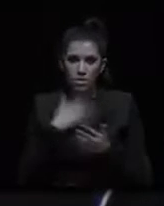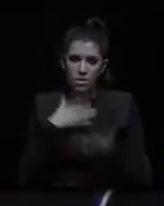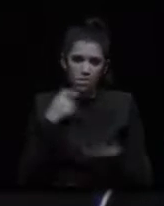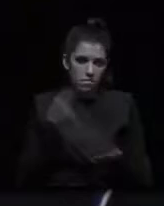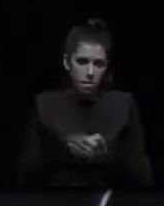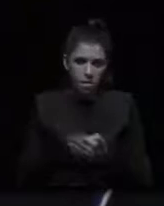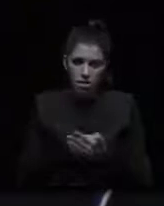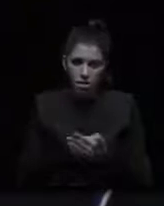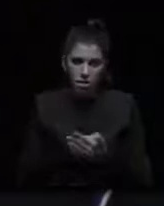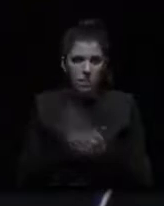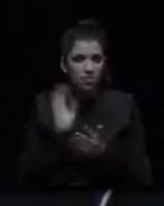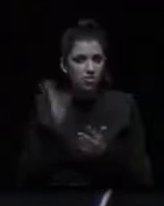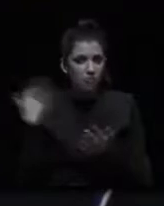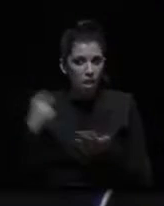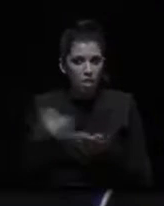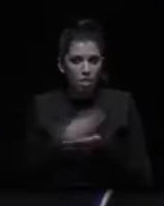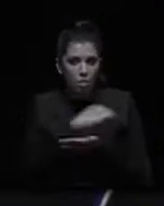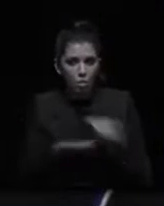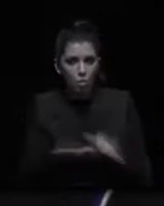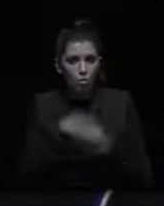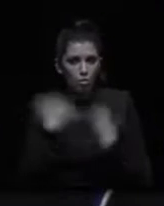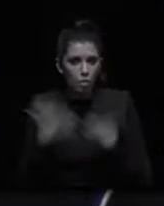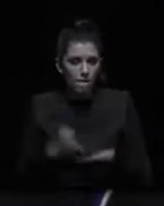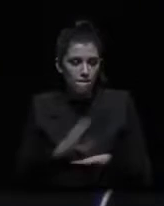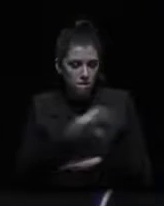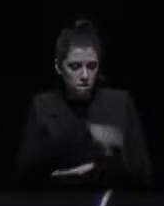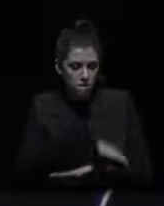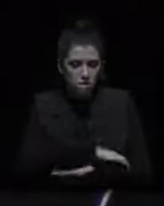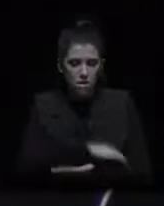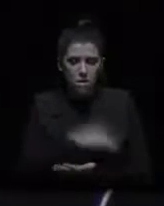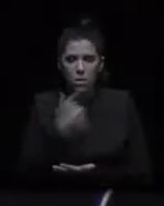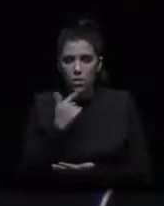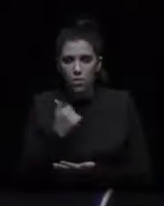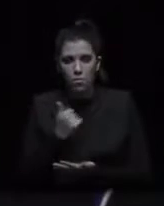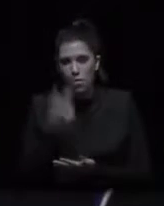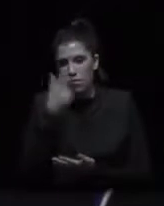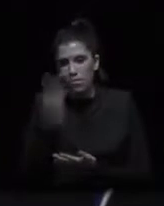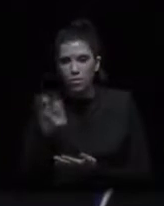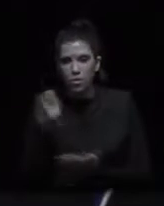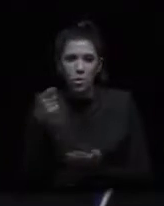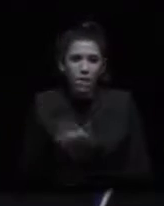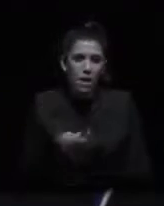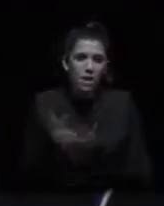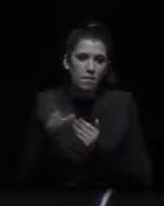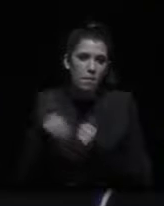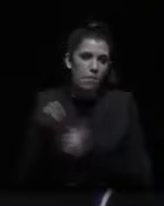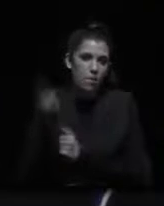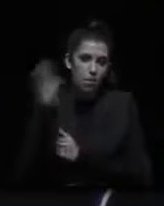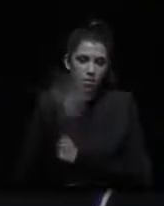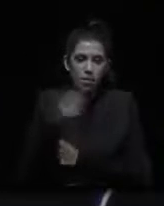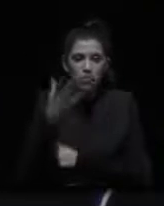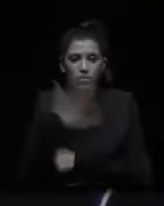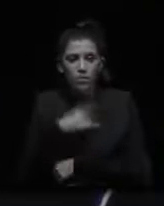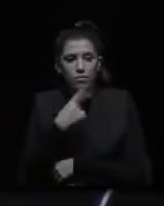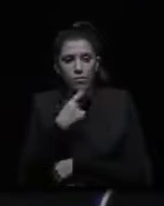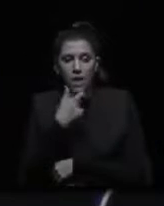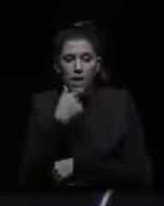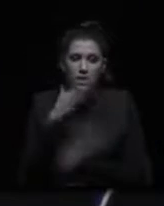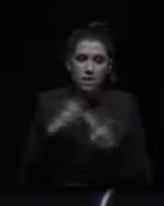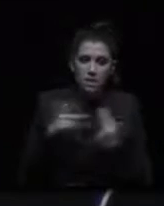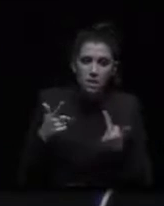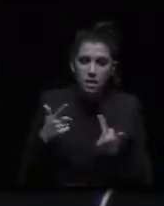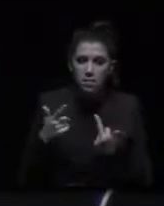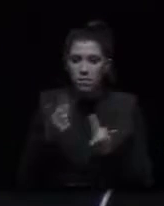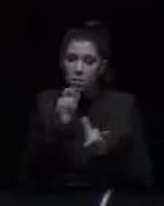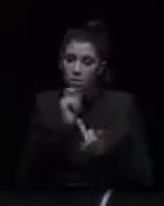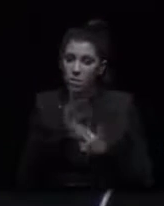que já oferem lucros muito significativos, não devendo constituir mais um imposto para os cidadãos. Gostaríamos de perceber se a Câmara admite seguir